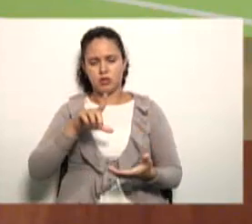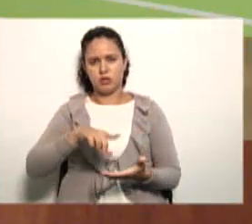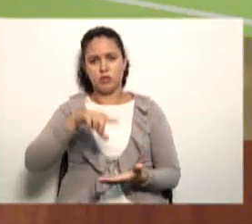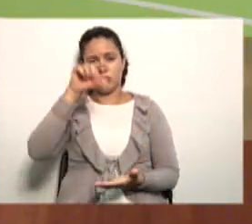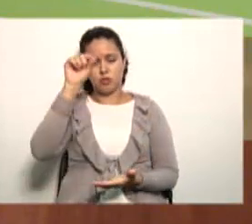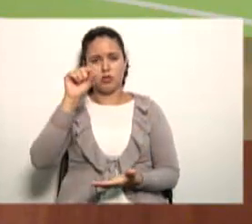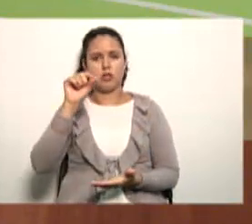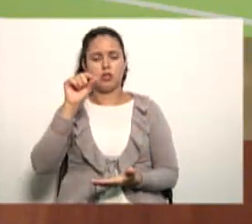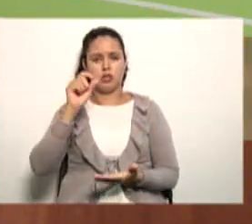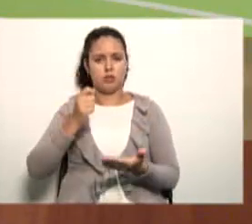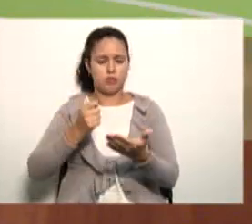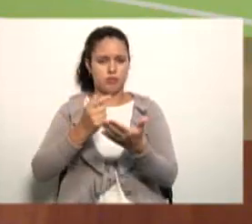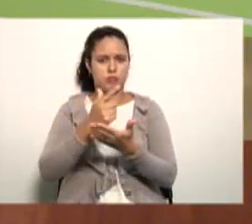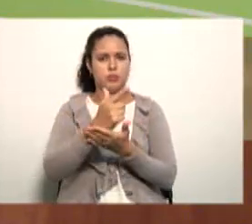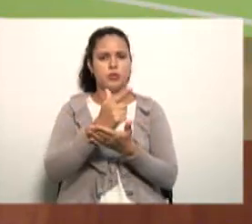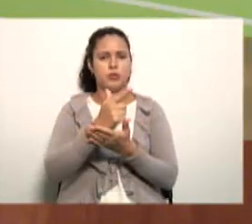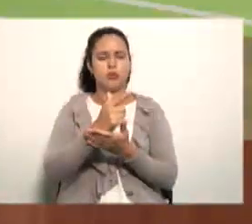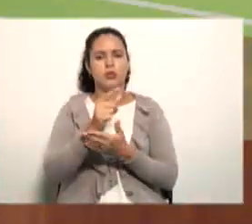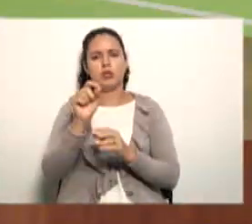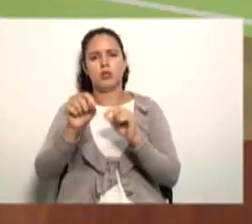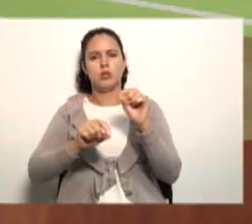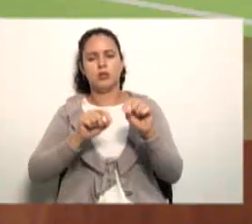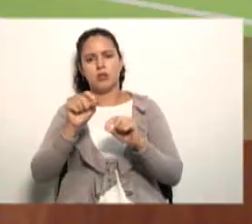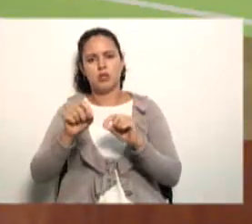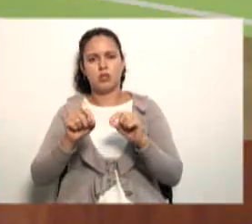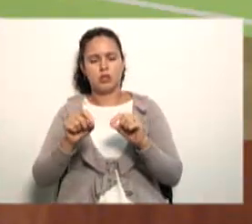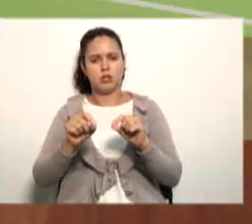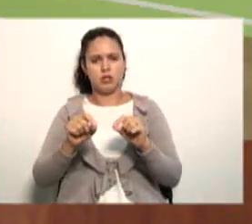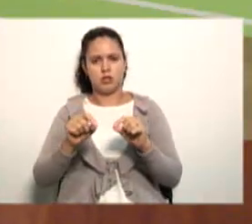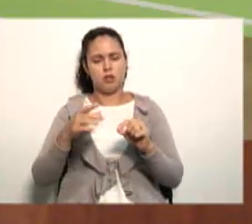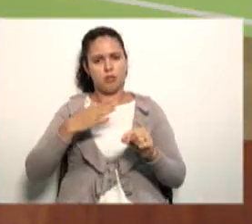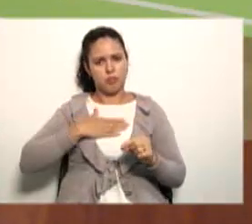suporta. Não, muito profunda a resposta, né?